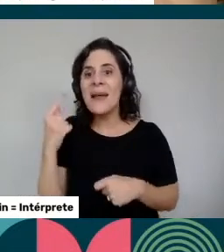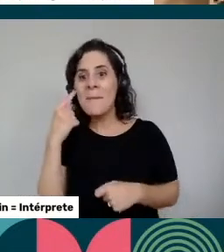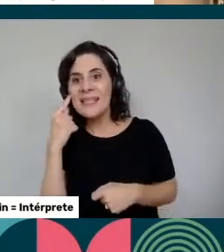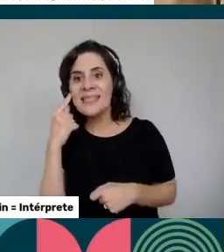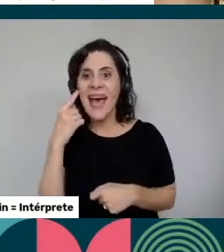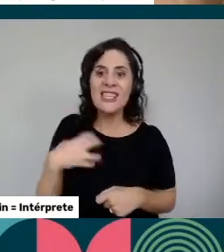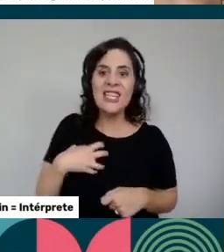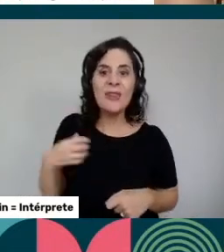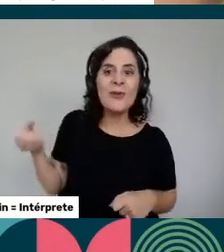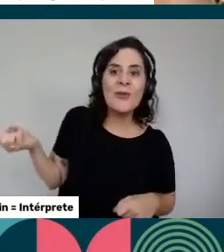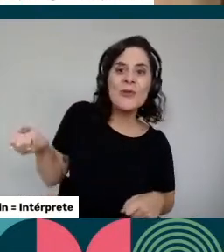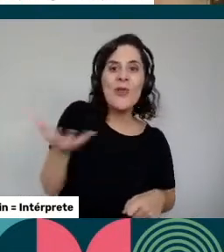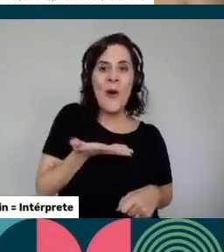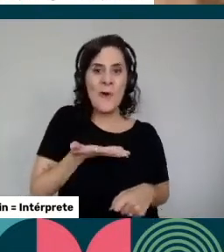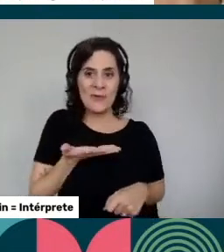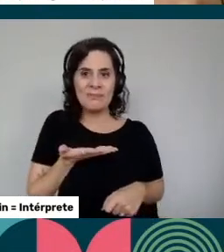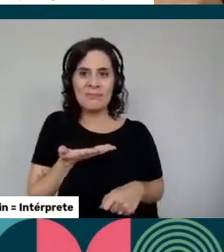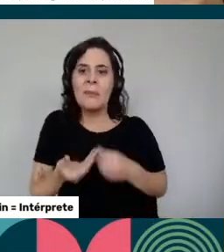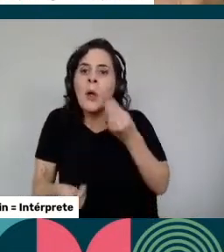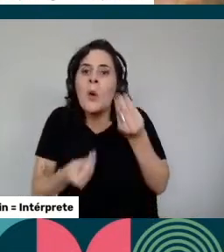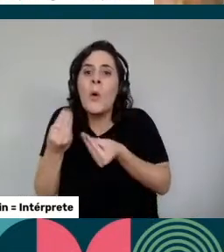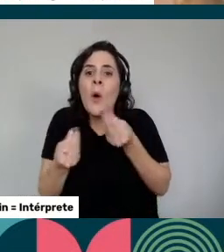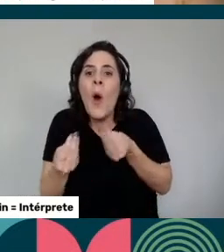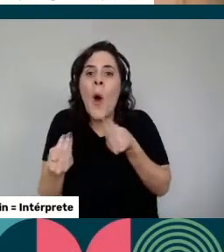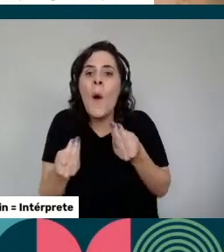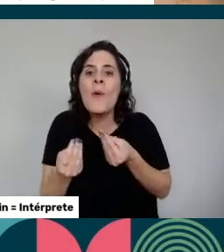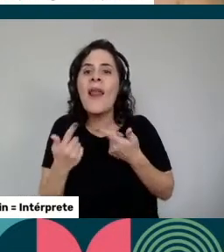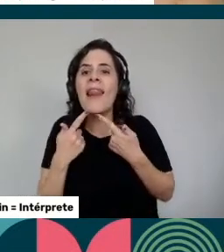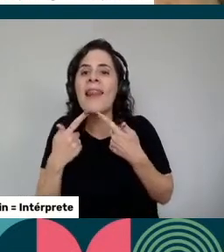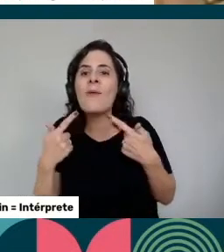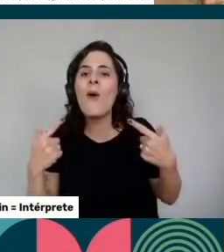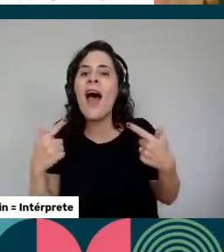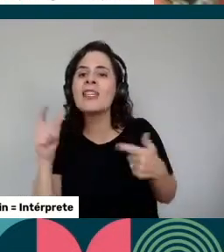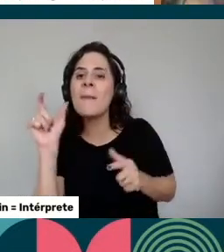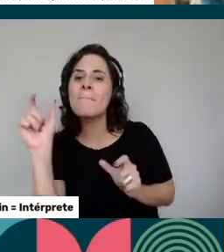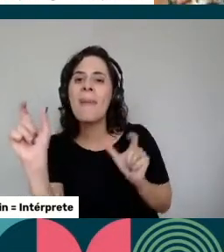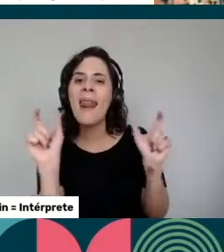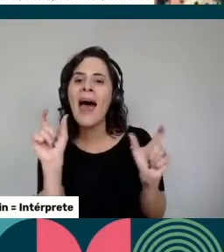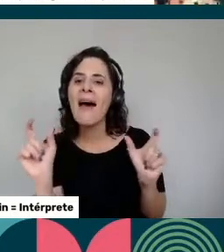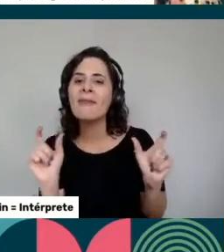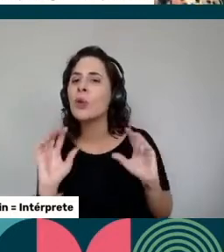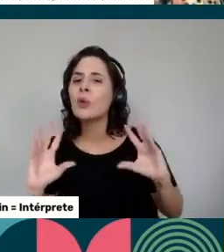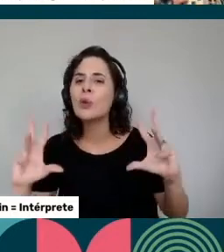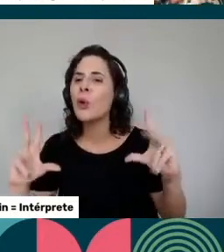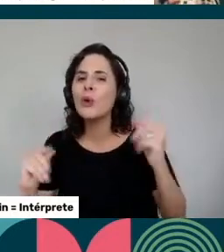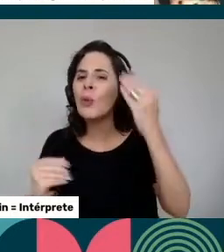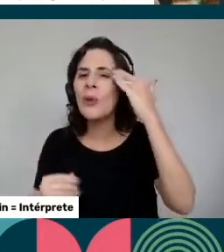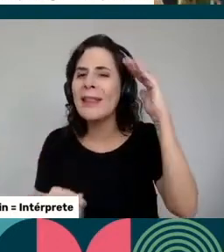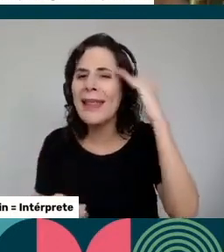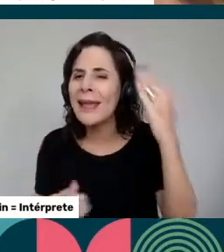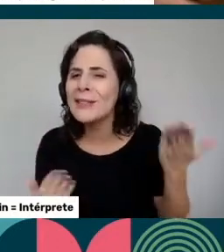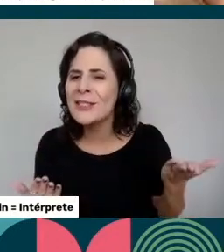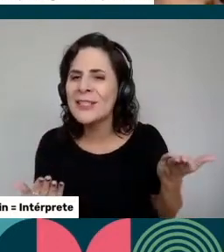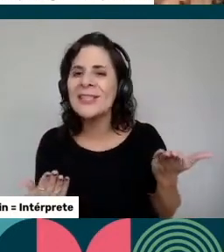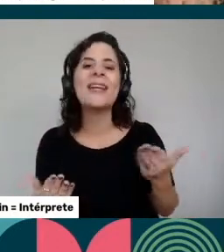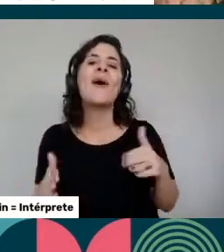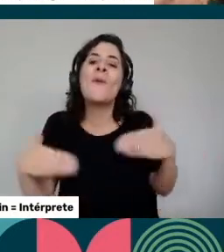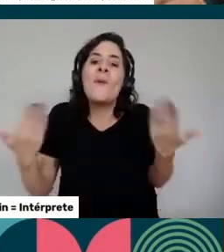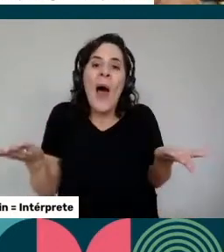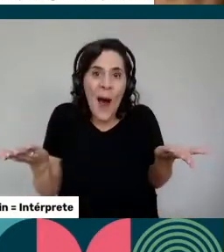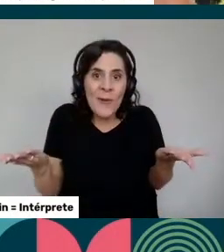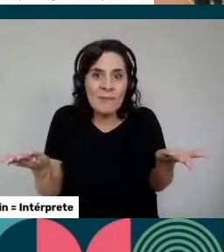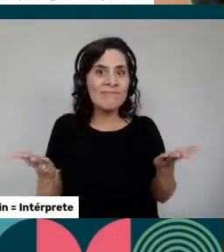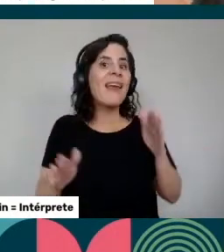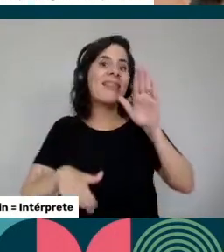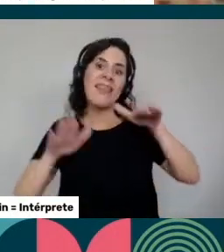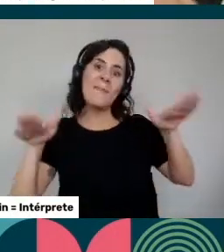forma, a nossa linguagem, qual que vai ser a nossa linguagem comum, já que determinadas linguagens funcionam para